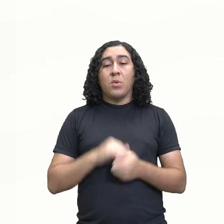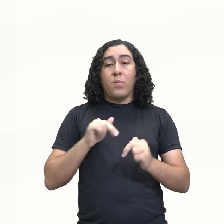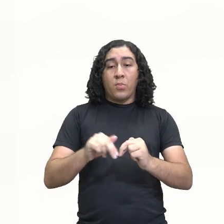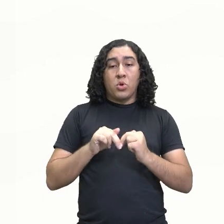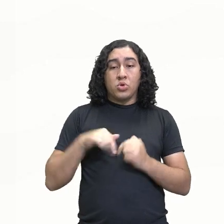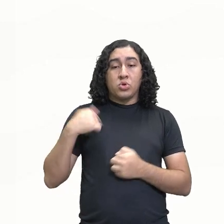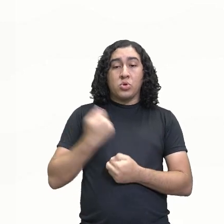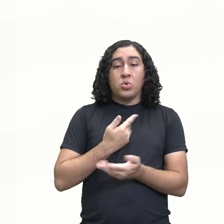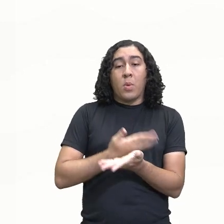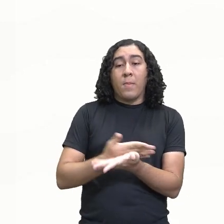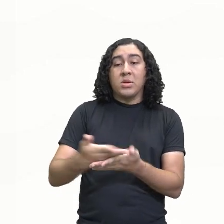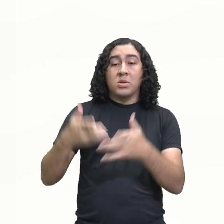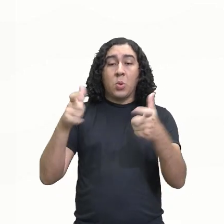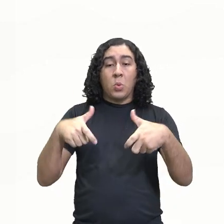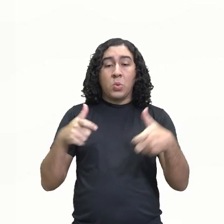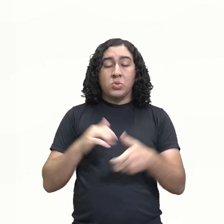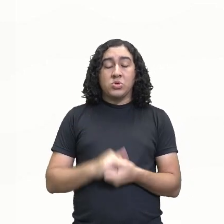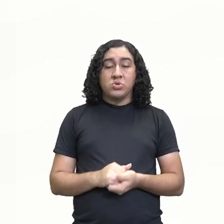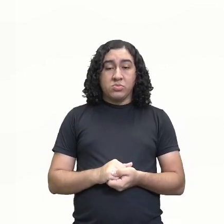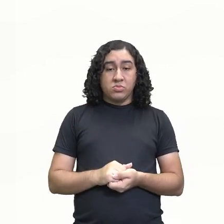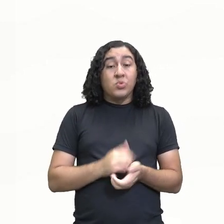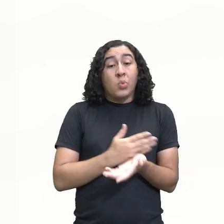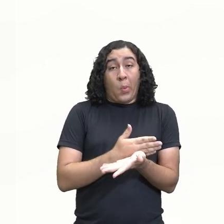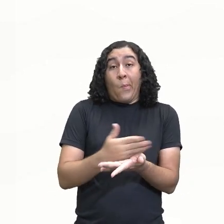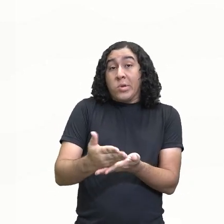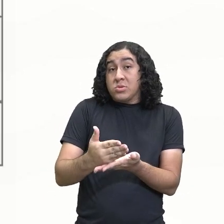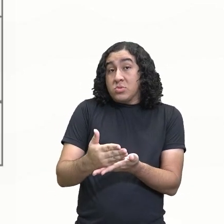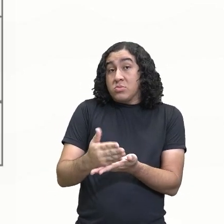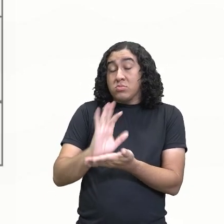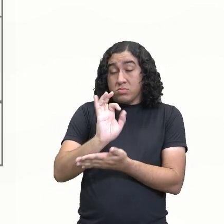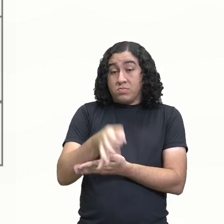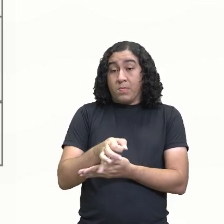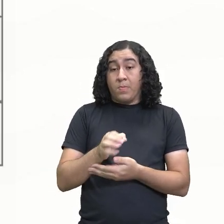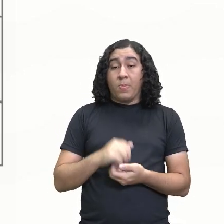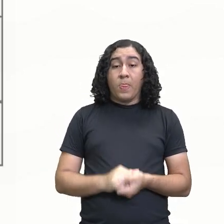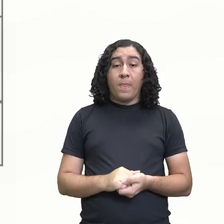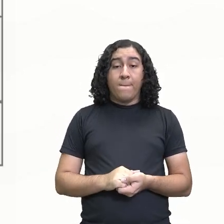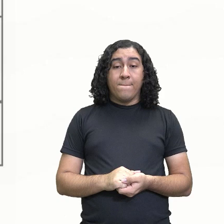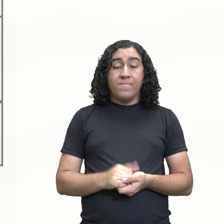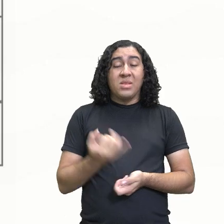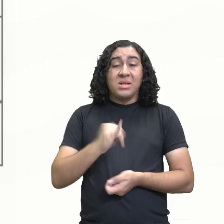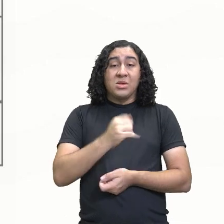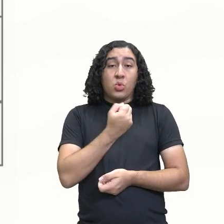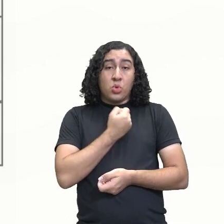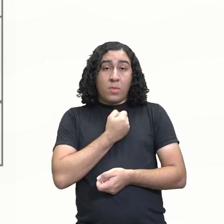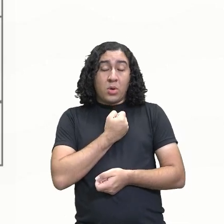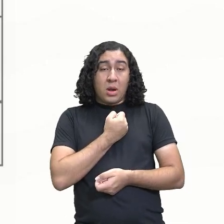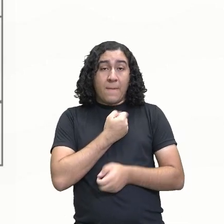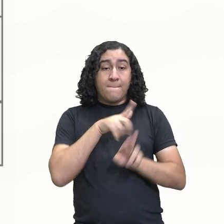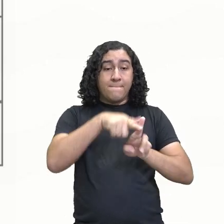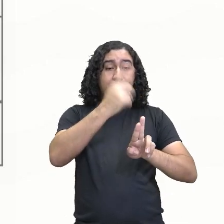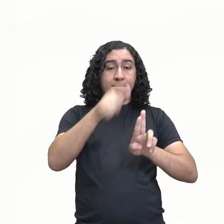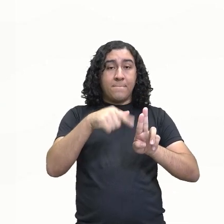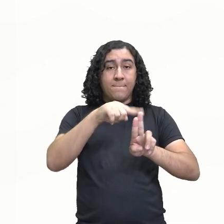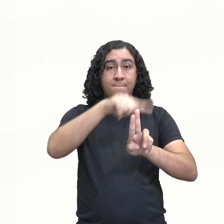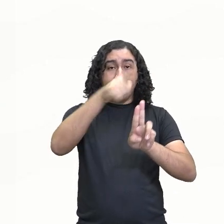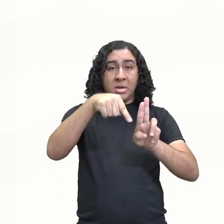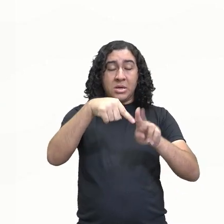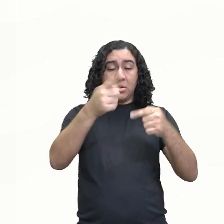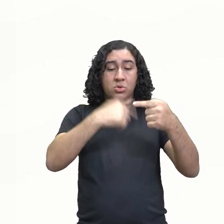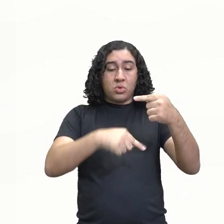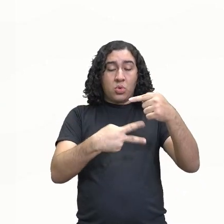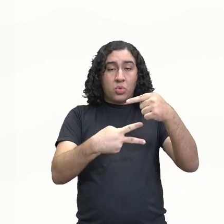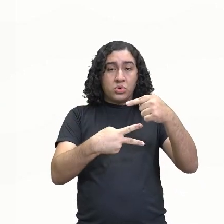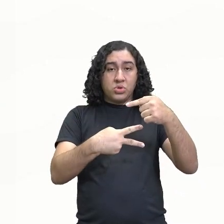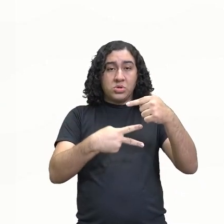estamos começando aqui, na origem. Tudo bem? Quando o valor é π sobre 2, ele vai em quem? Em